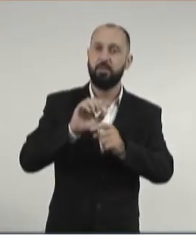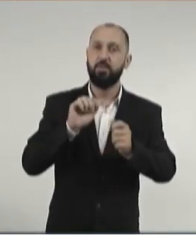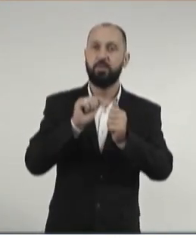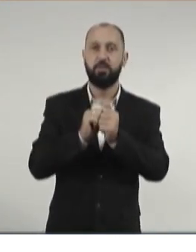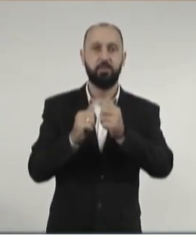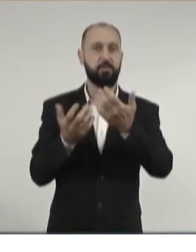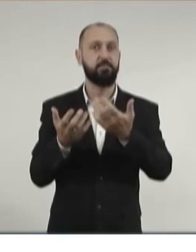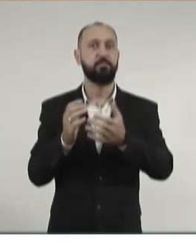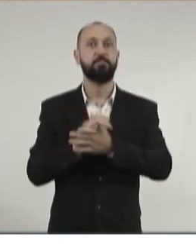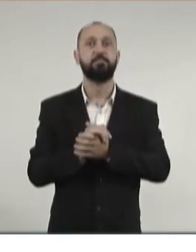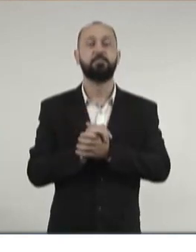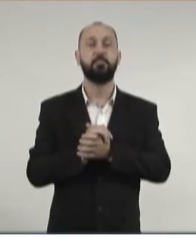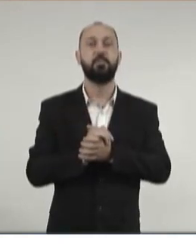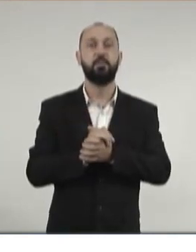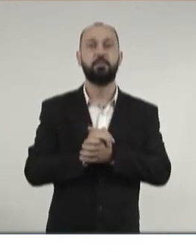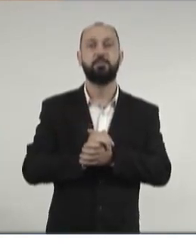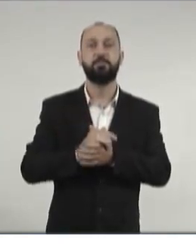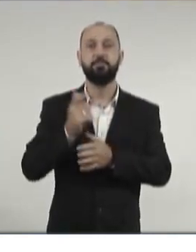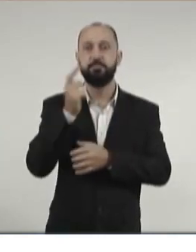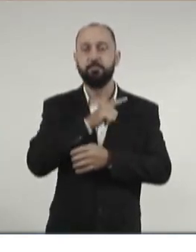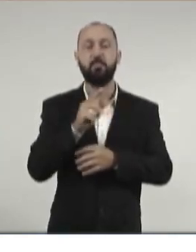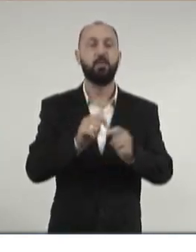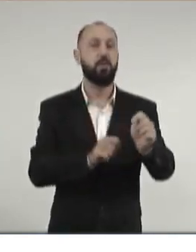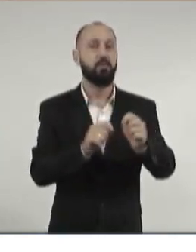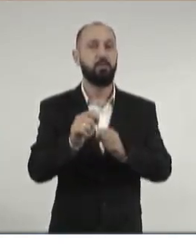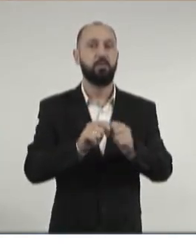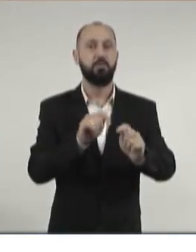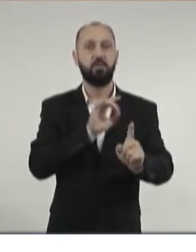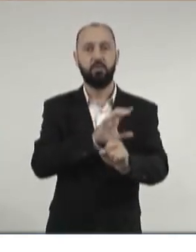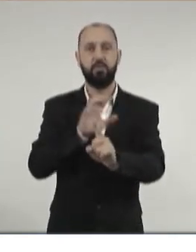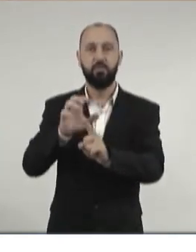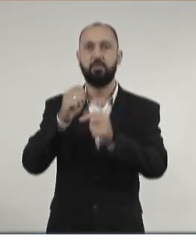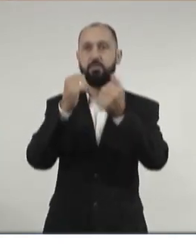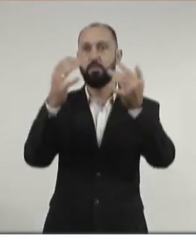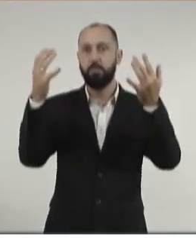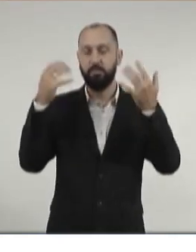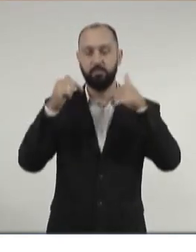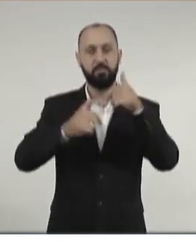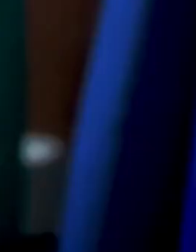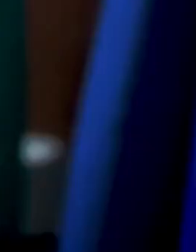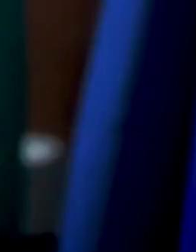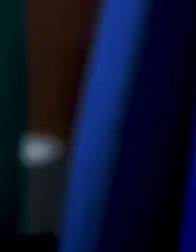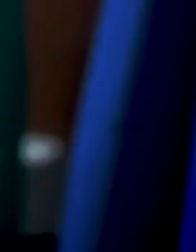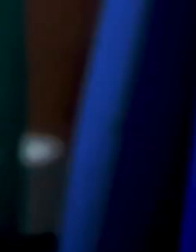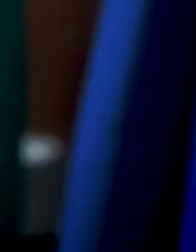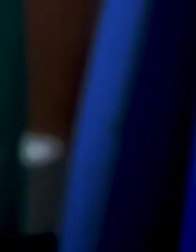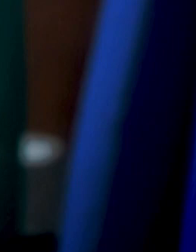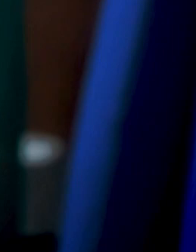produtores para poder minimizar esses impactos ambientais aí da atividade.